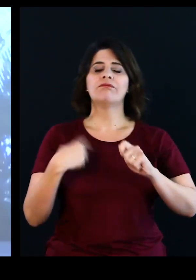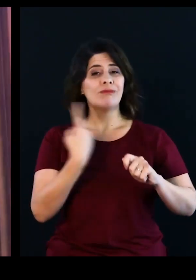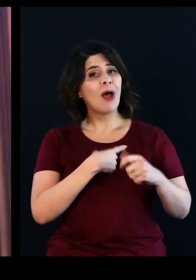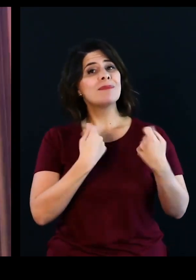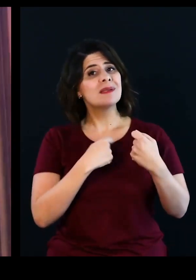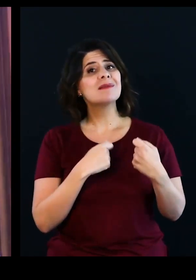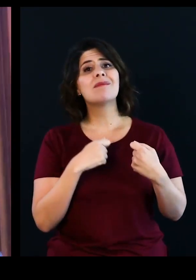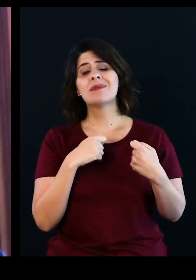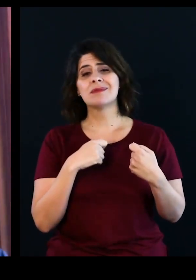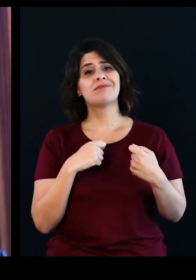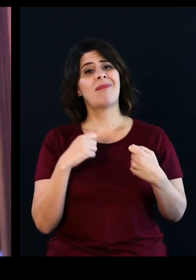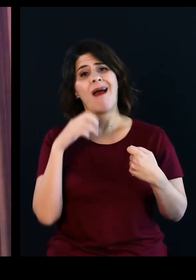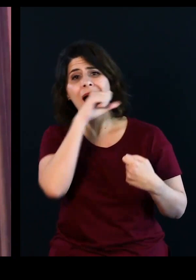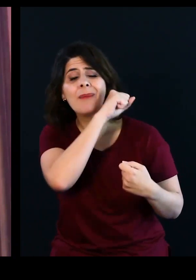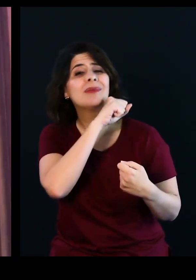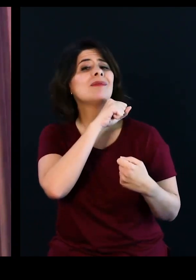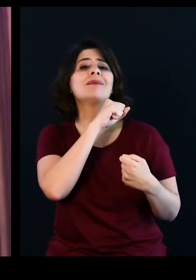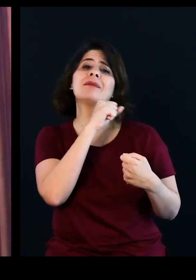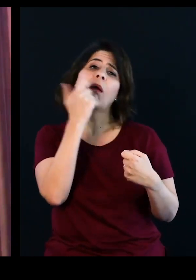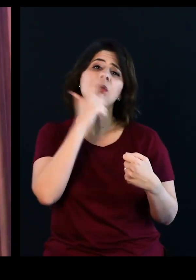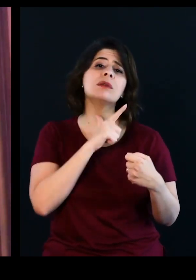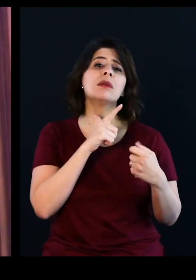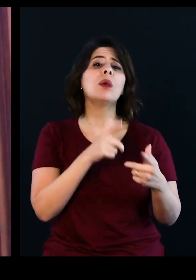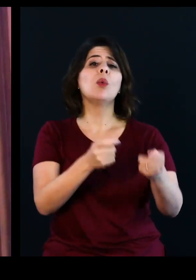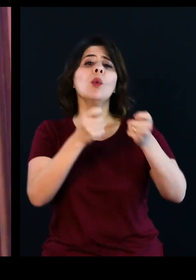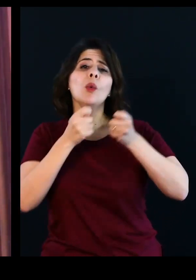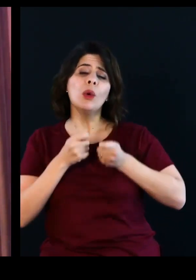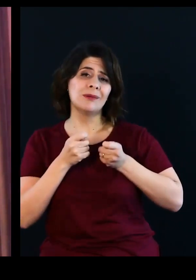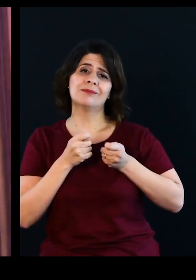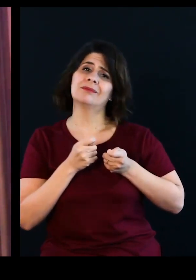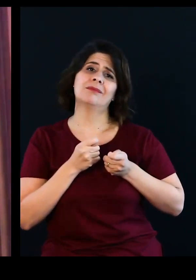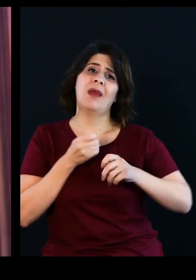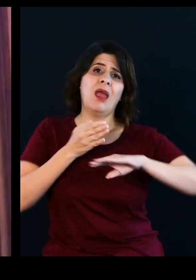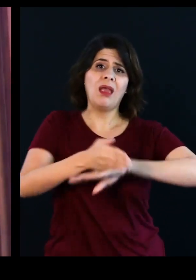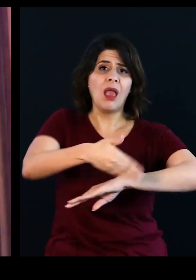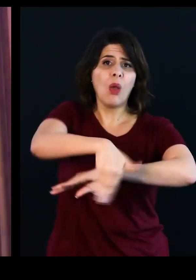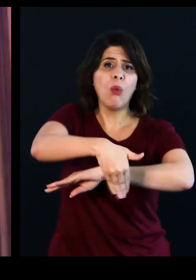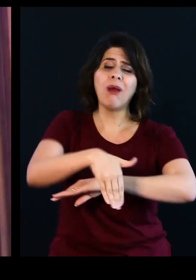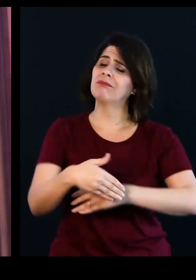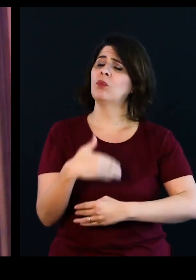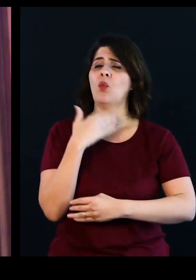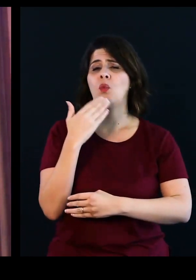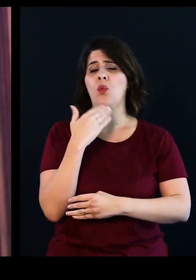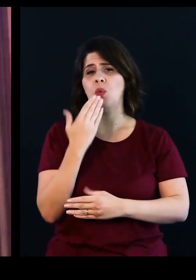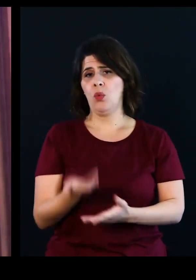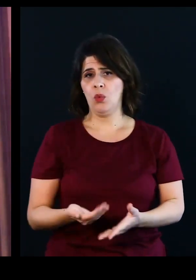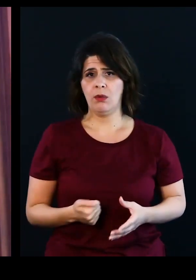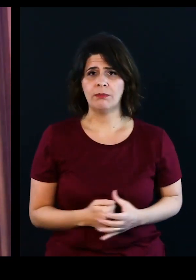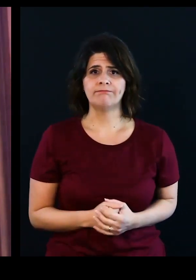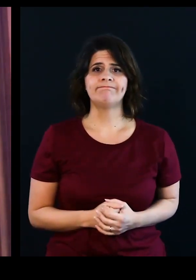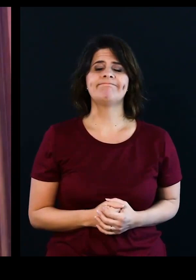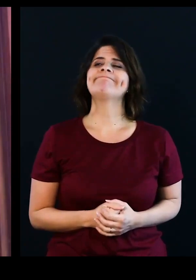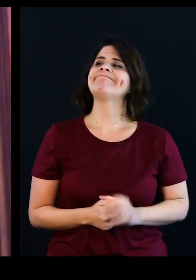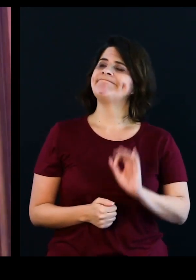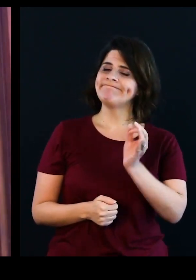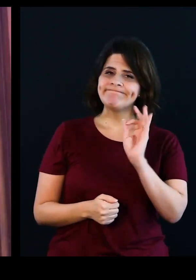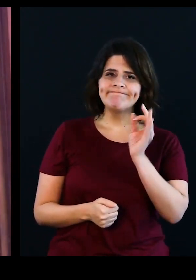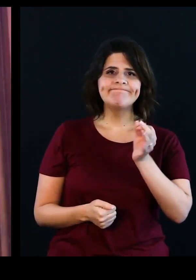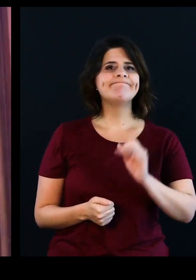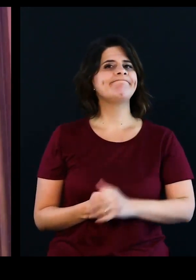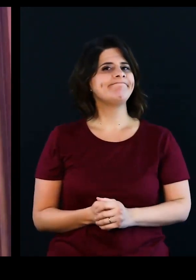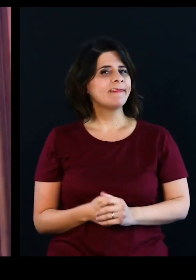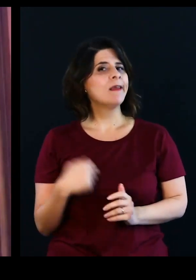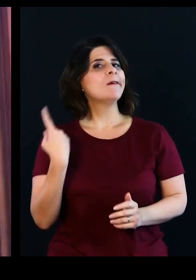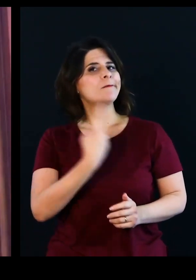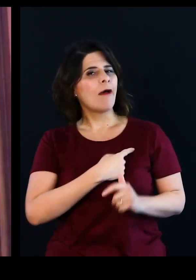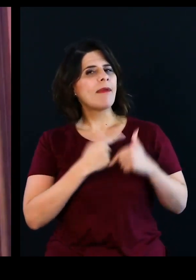ciclo. Maravilha, Mário. Muita coisa pela frente, né? Muito trabalho a ser feito. Eu sempre costumo dizer que nós